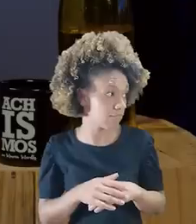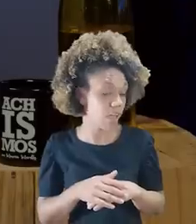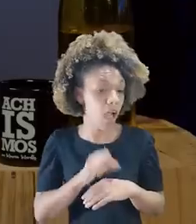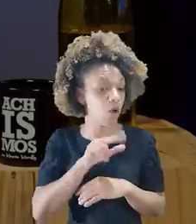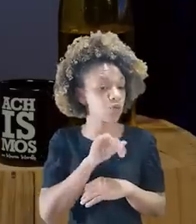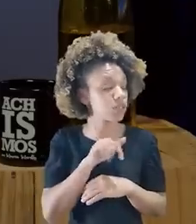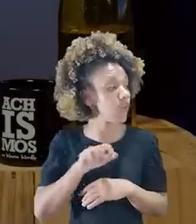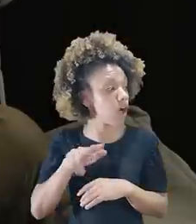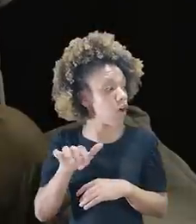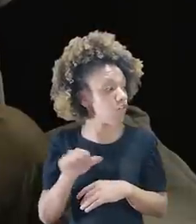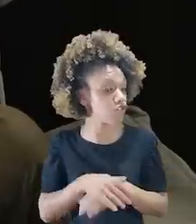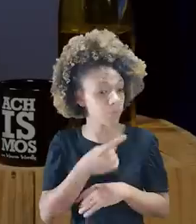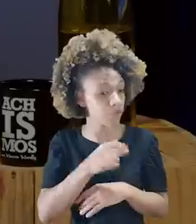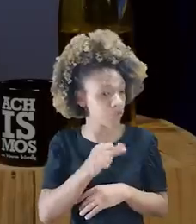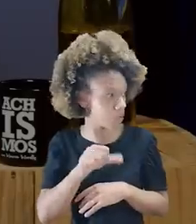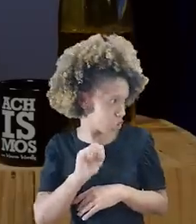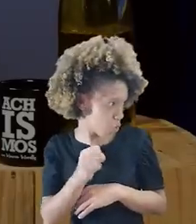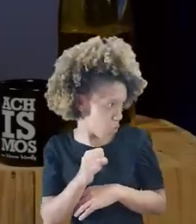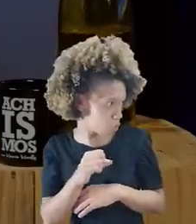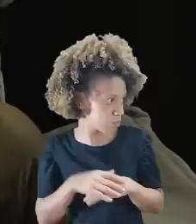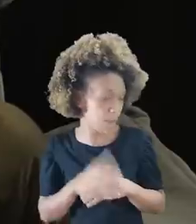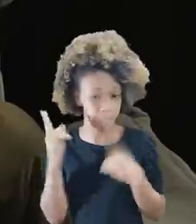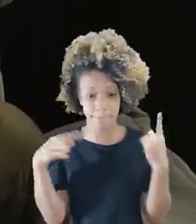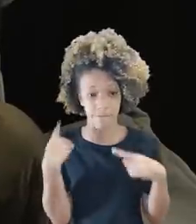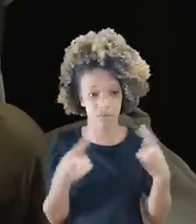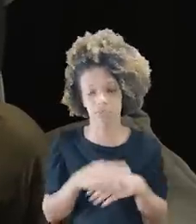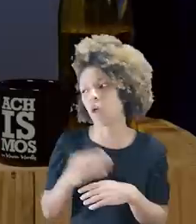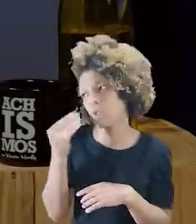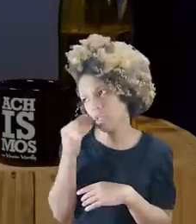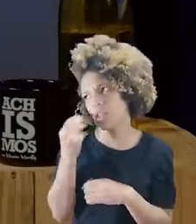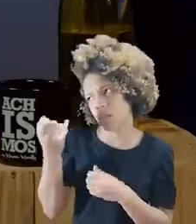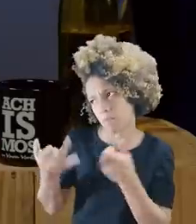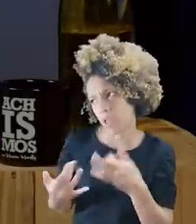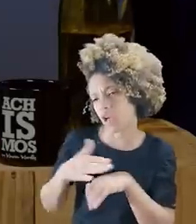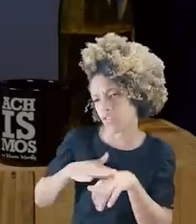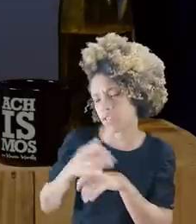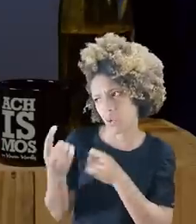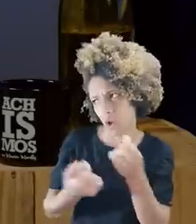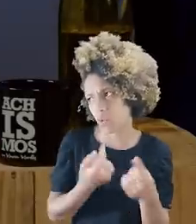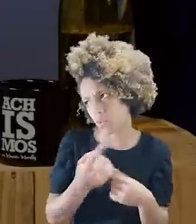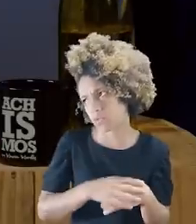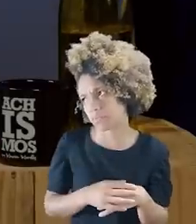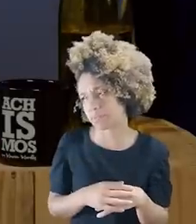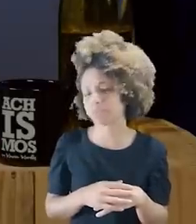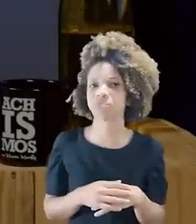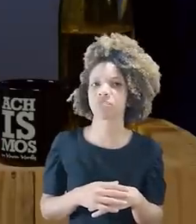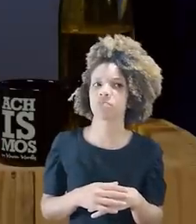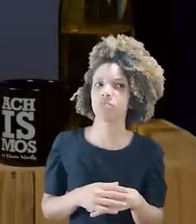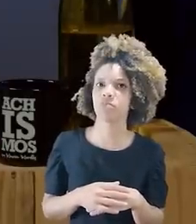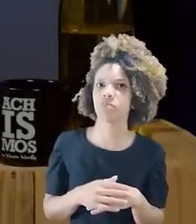com depressão até um WhatsApp pode falar de alguém mas assim as pessoas